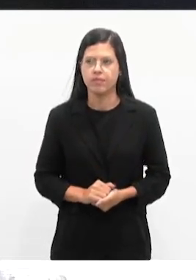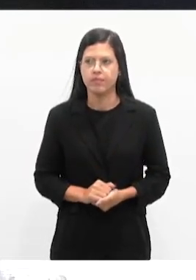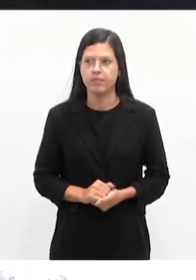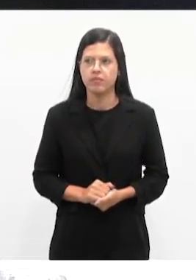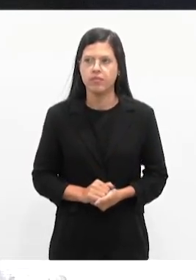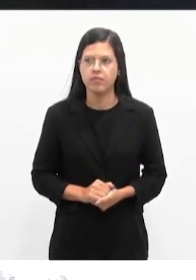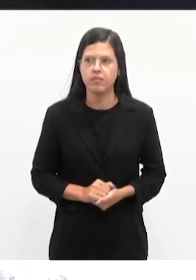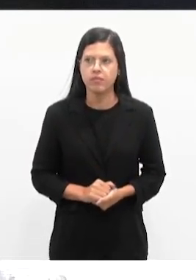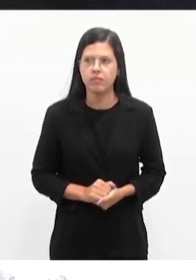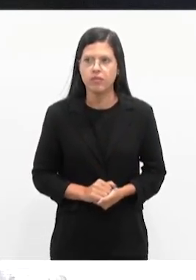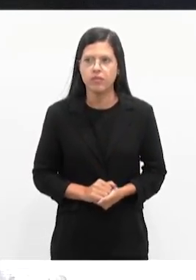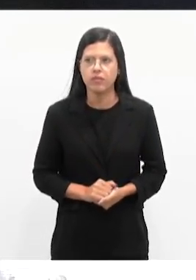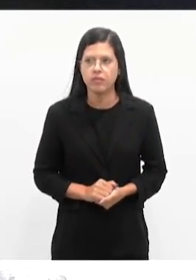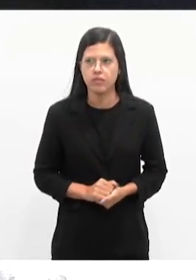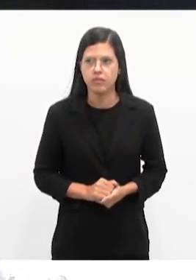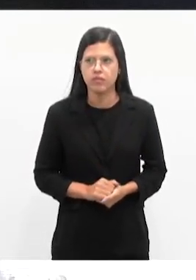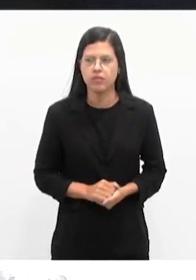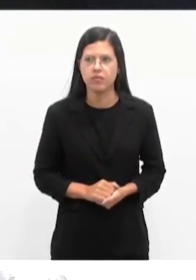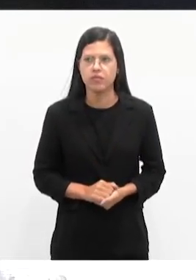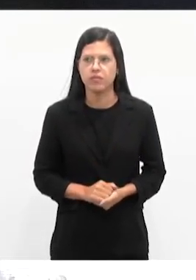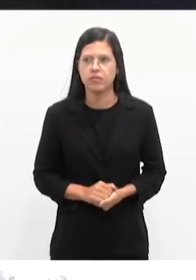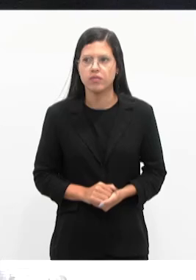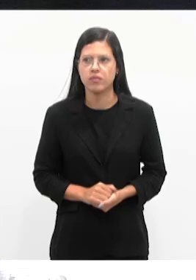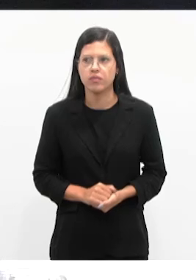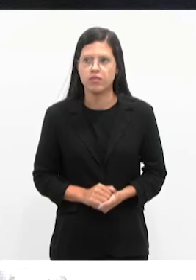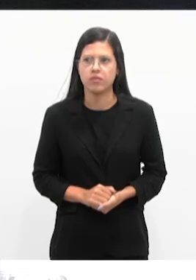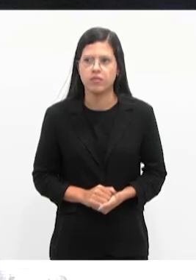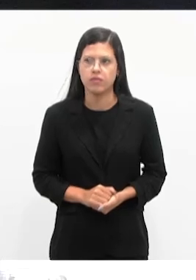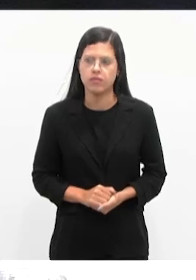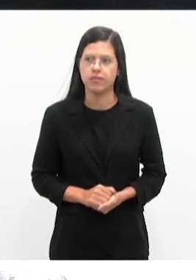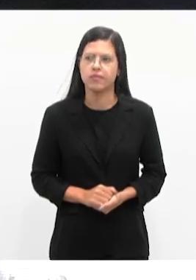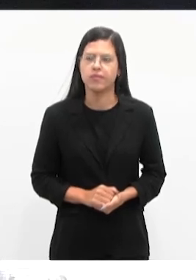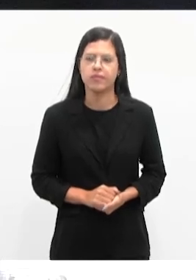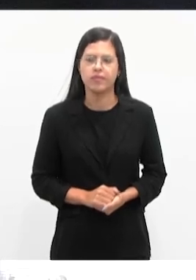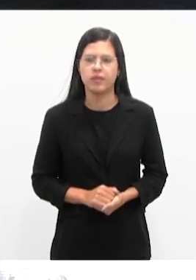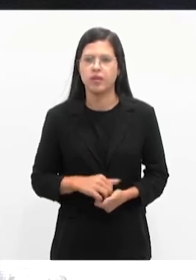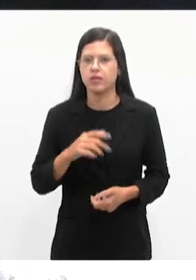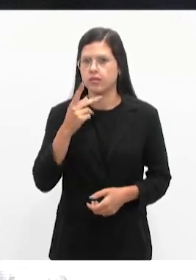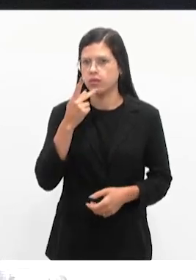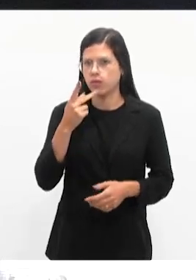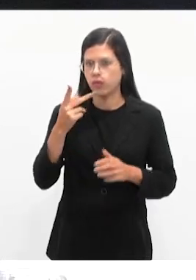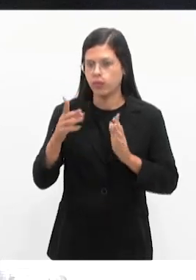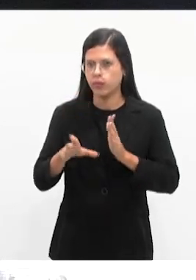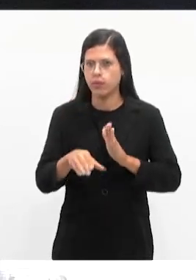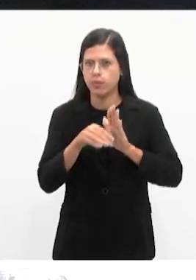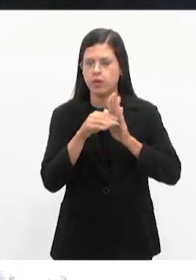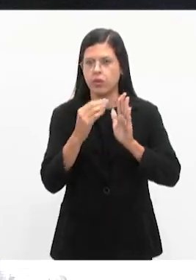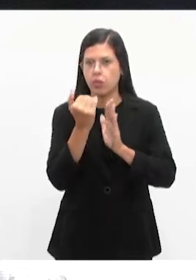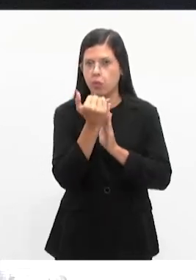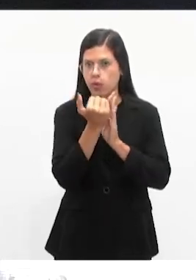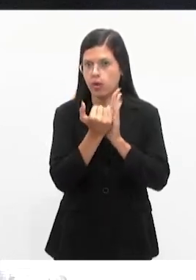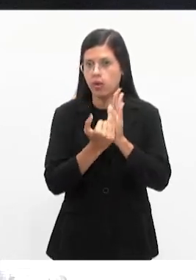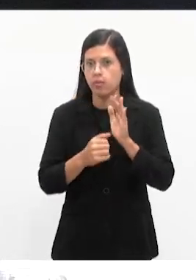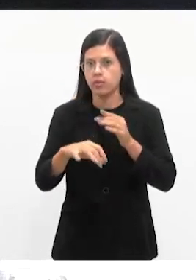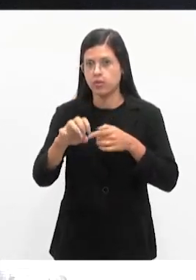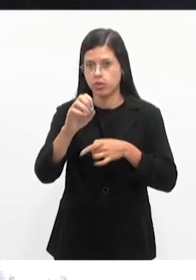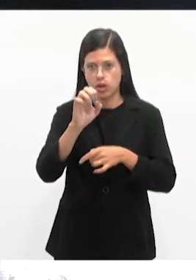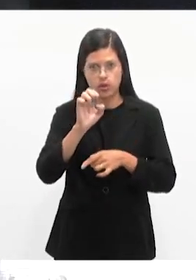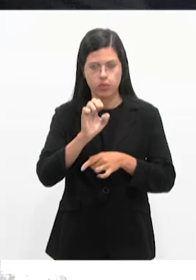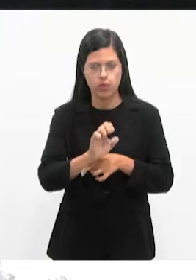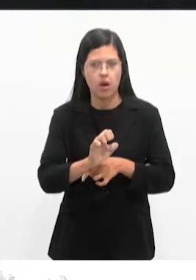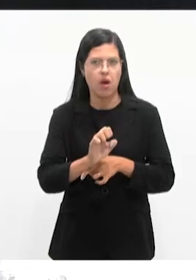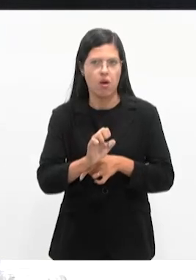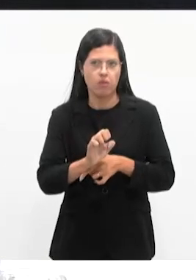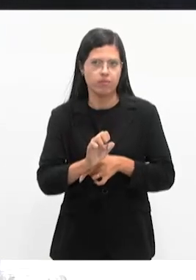específico, a gente fez questão de dizer, com emenda, que o programa é estadual, que não estava